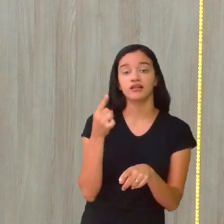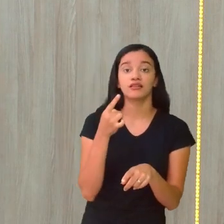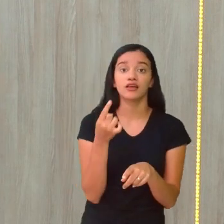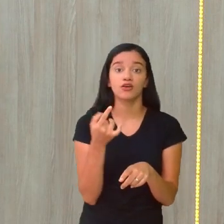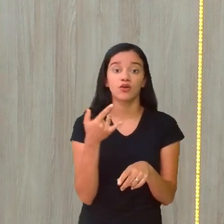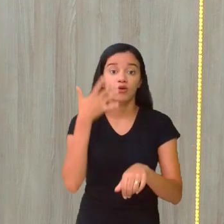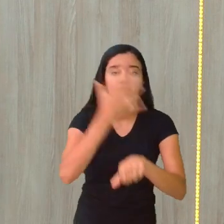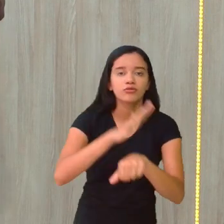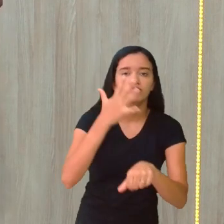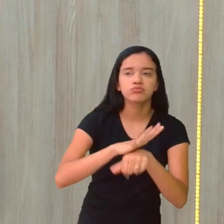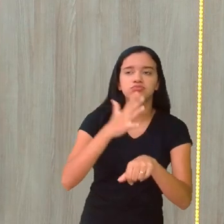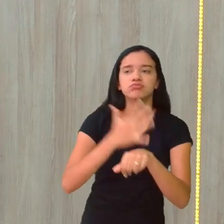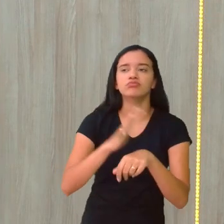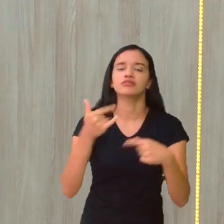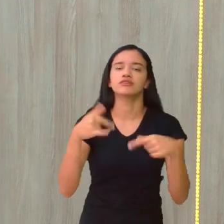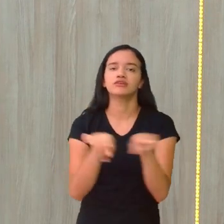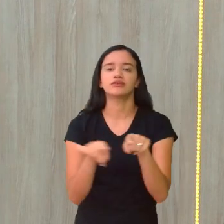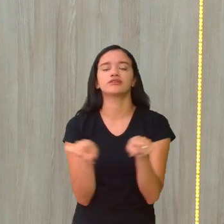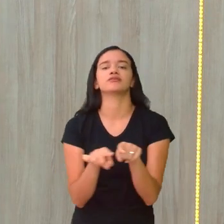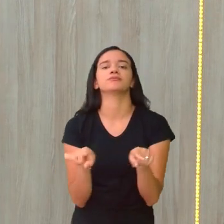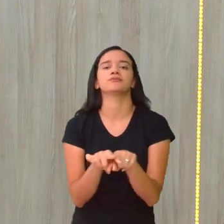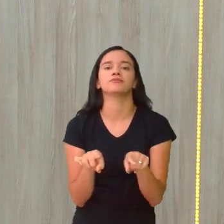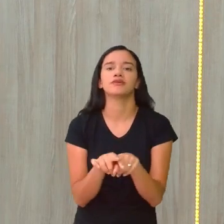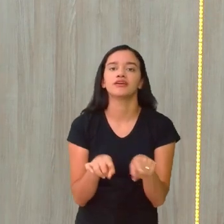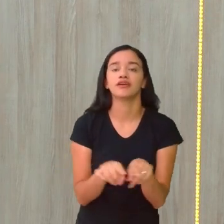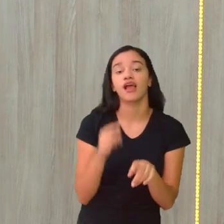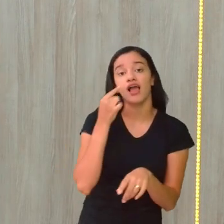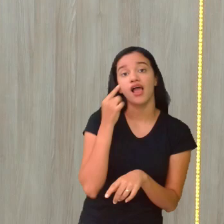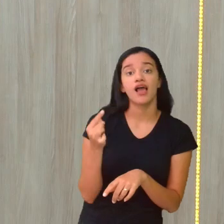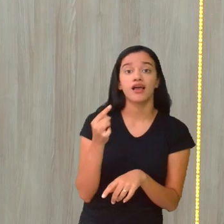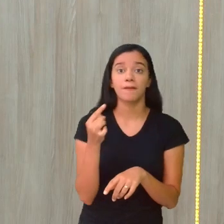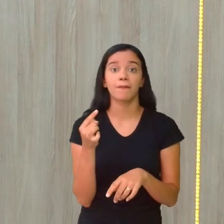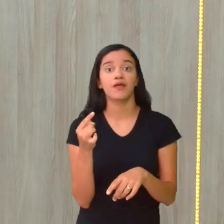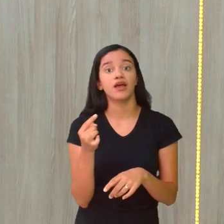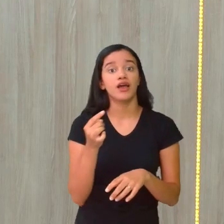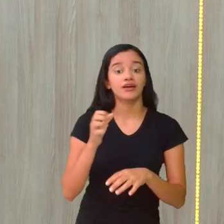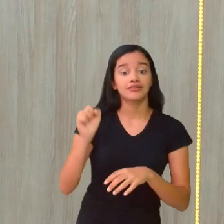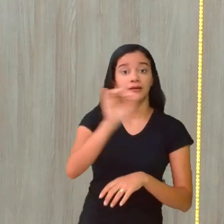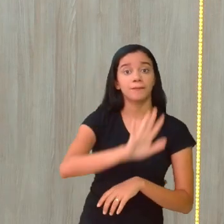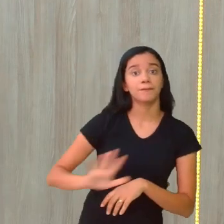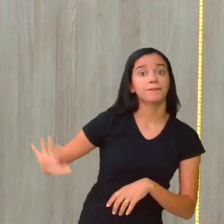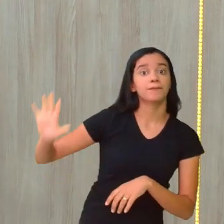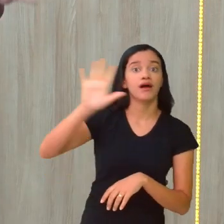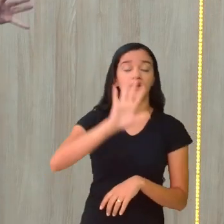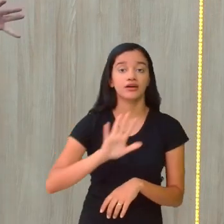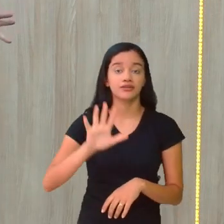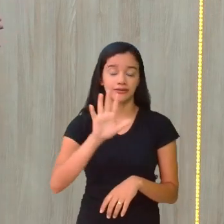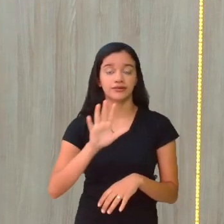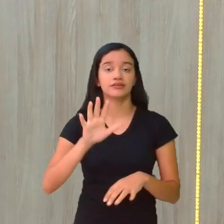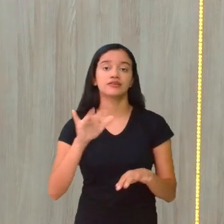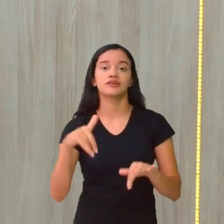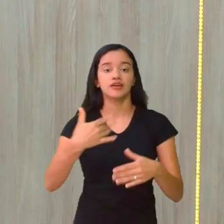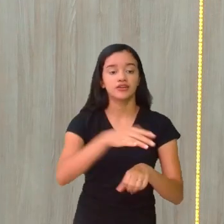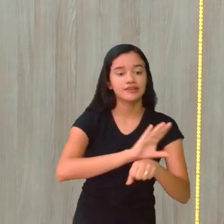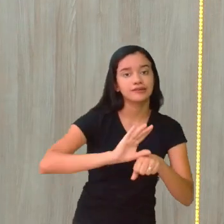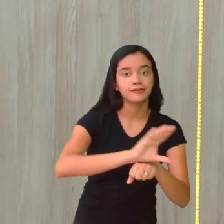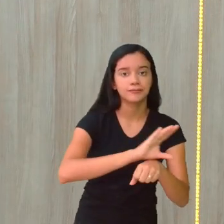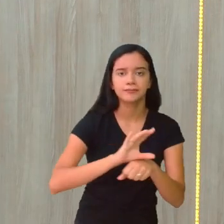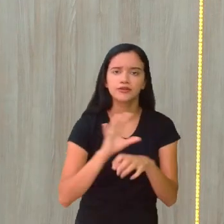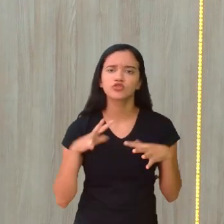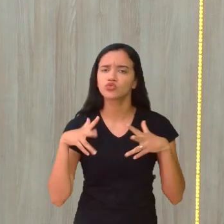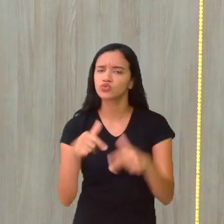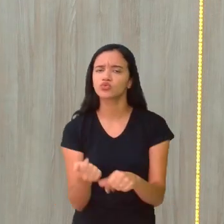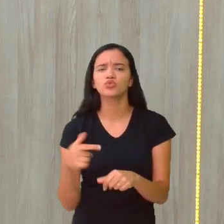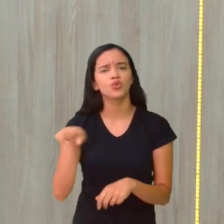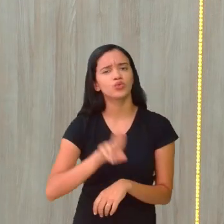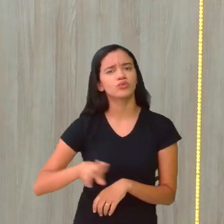né, essa paisagem de cimento. É literalmente você usar tudo que tem no seu ambiente cotidiano para